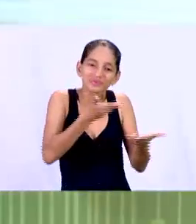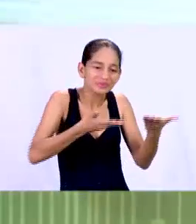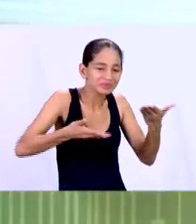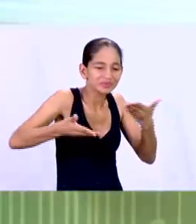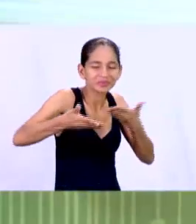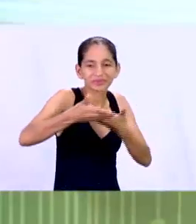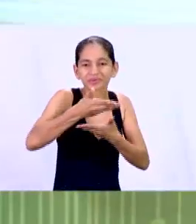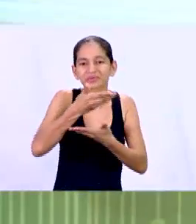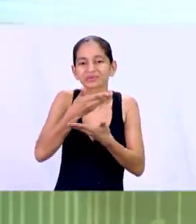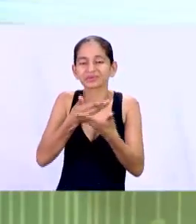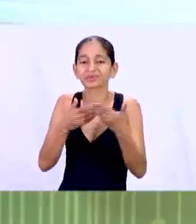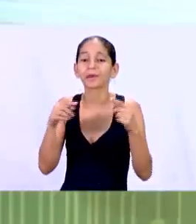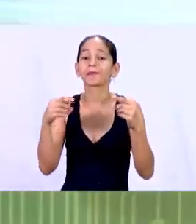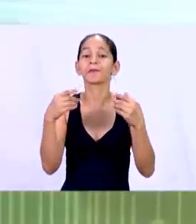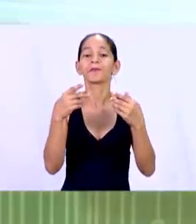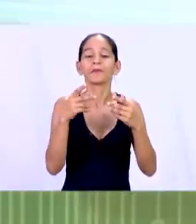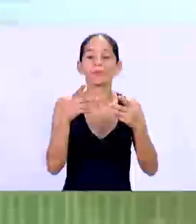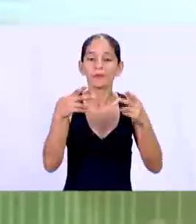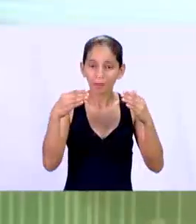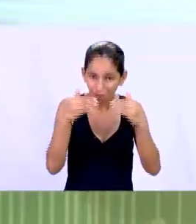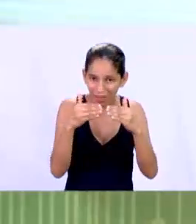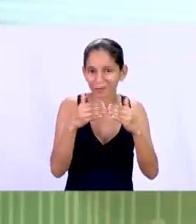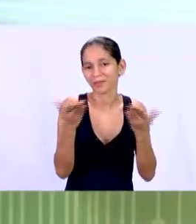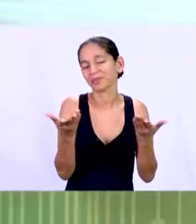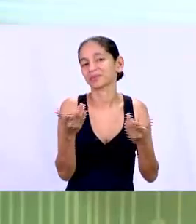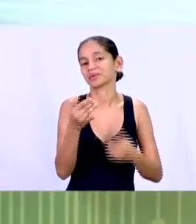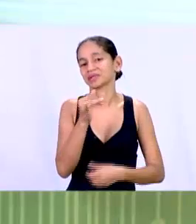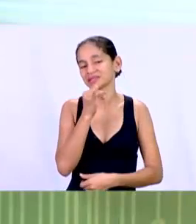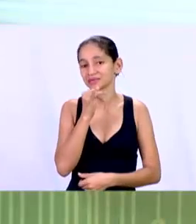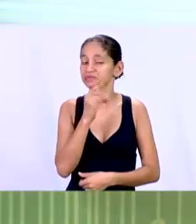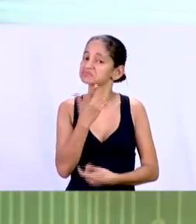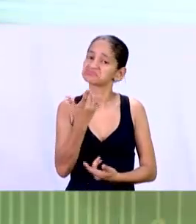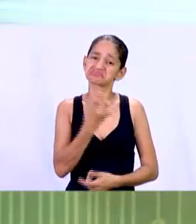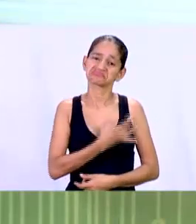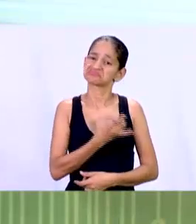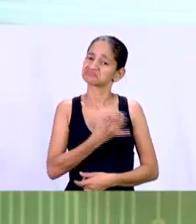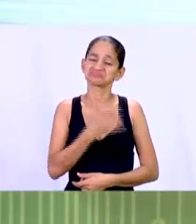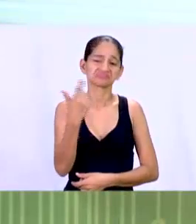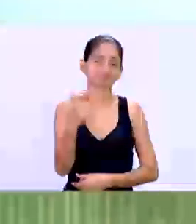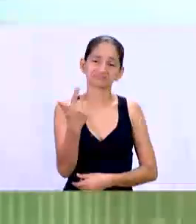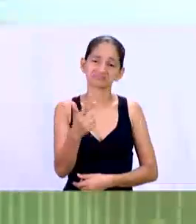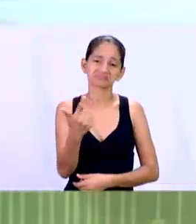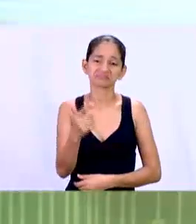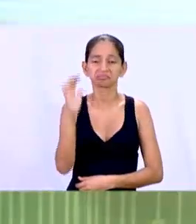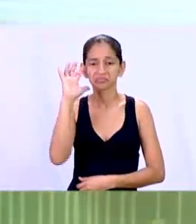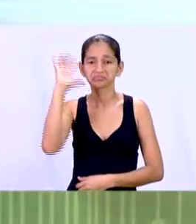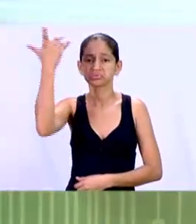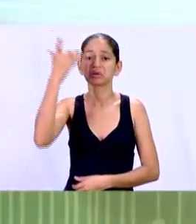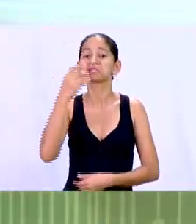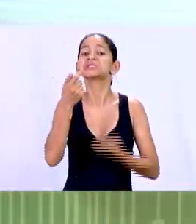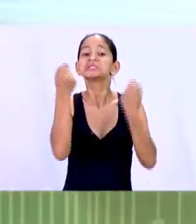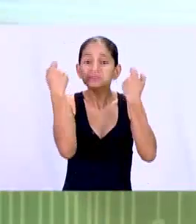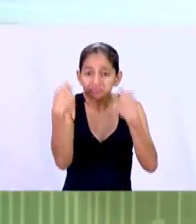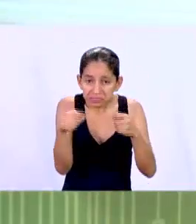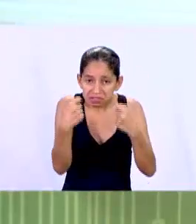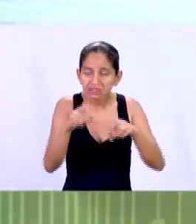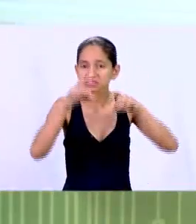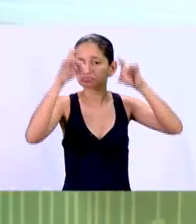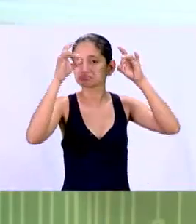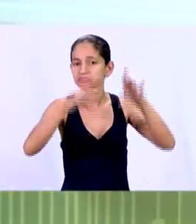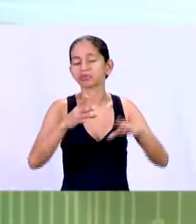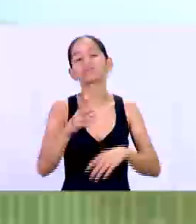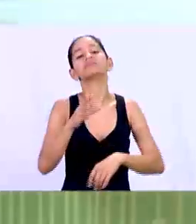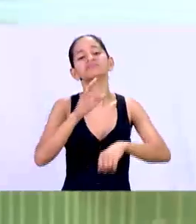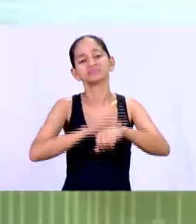seus fornecedores e com seus funcionários. Não tenha medo de decidir por sair, né?